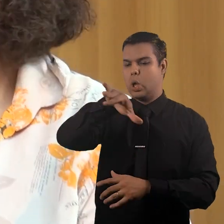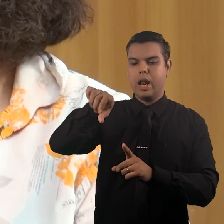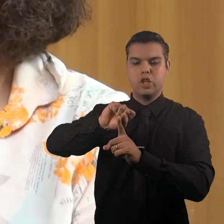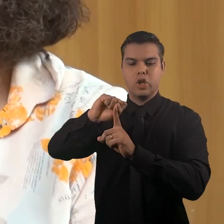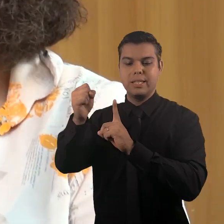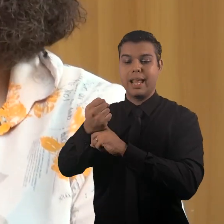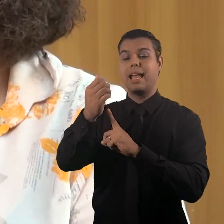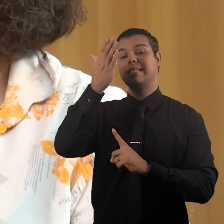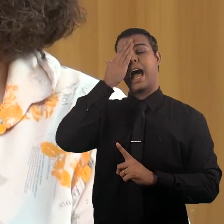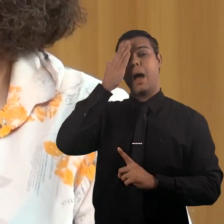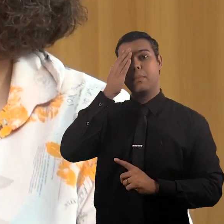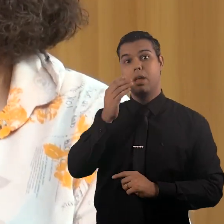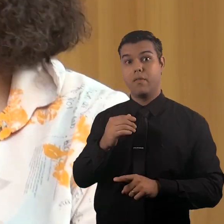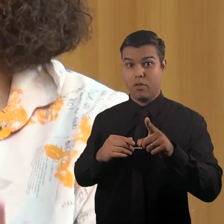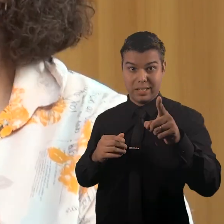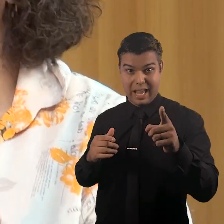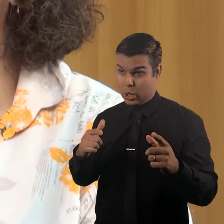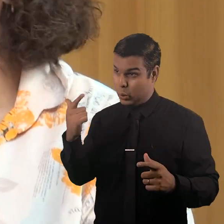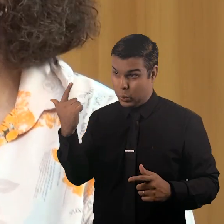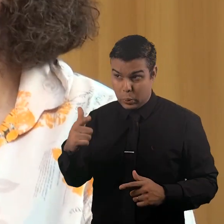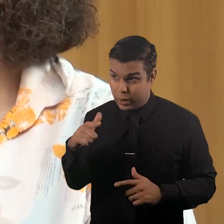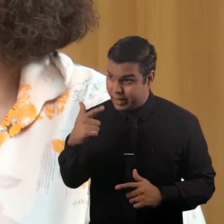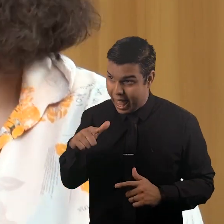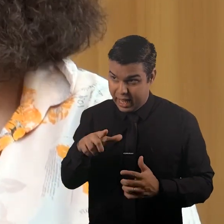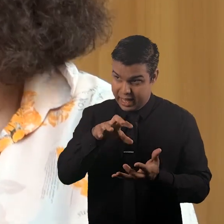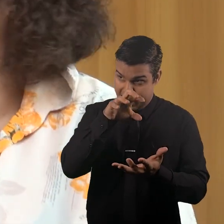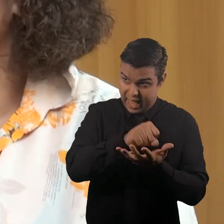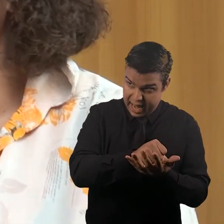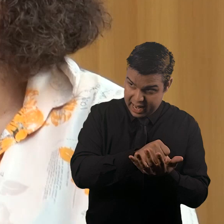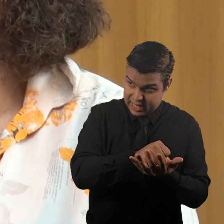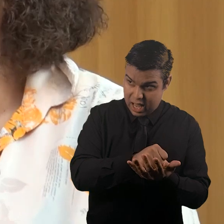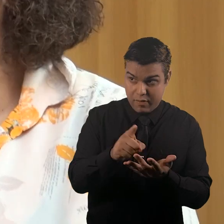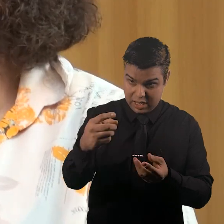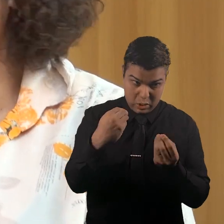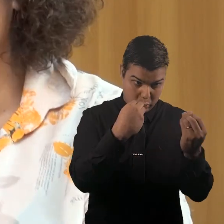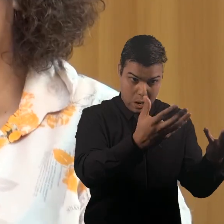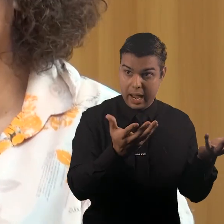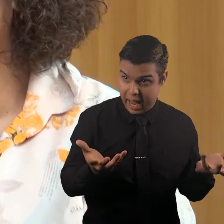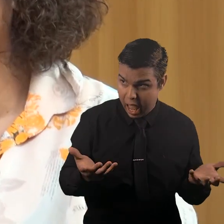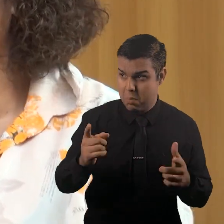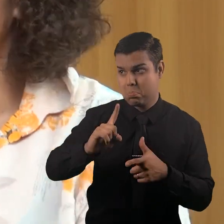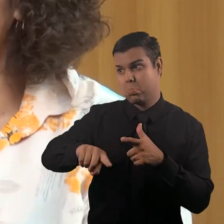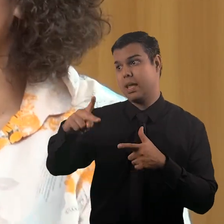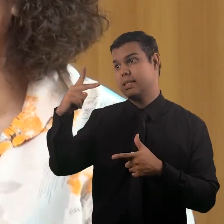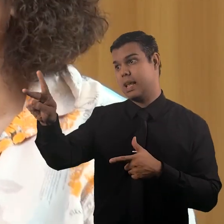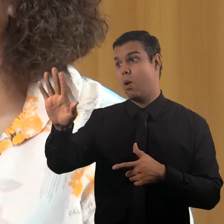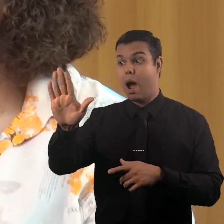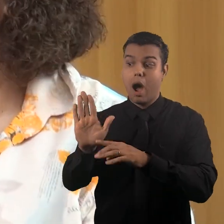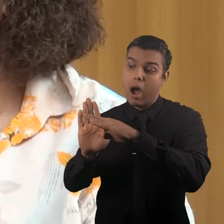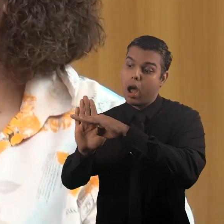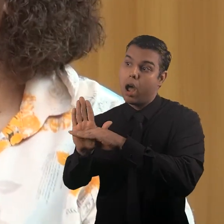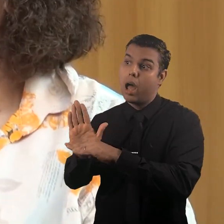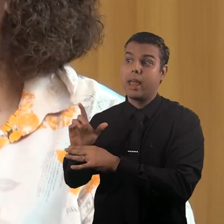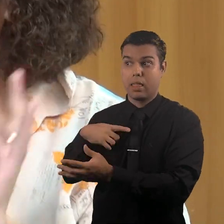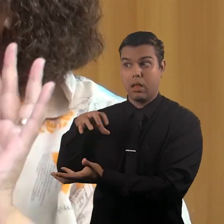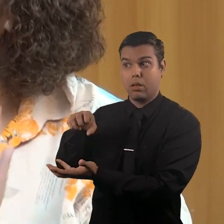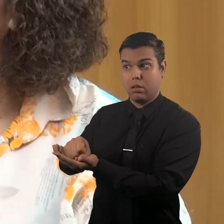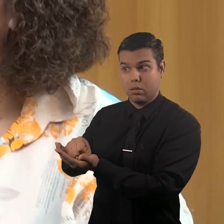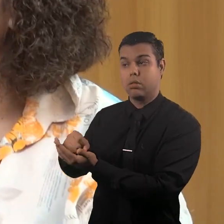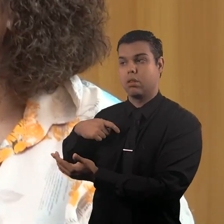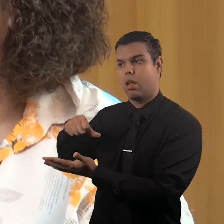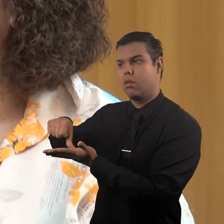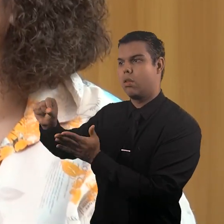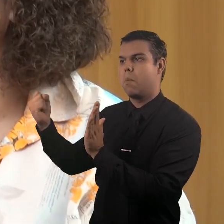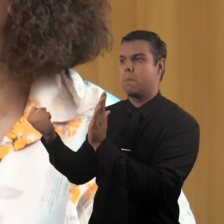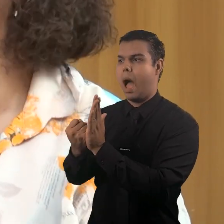saiba, olha, se você quer doar o seu cabelo para quem não tem esse credenciamento, o problema é seu. Mas aqui, ó, essas aqui têm credenciamento. E elas têm um